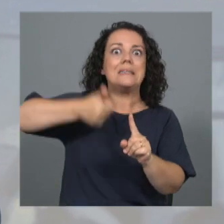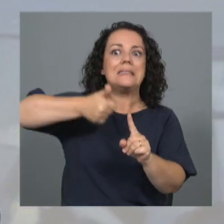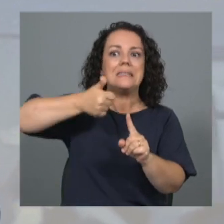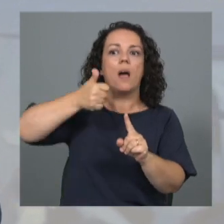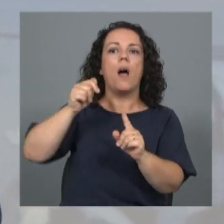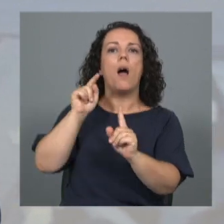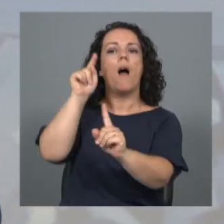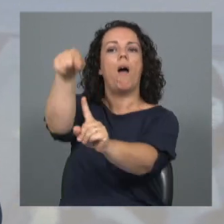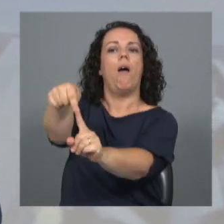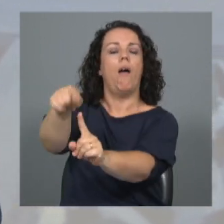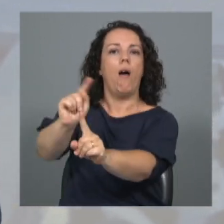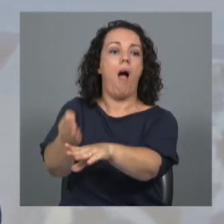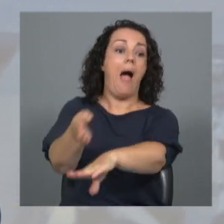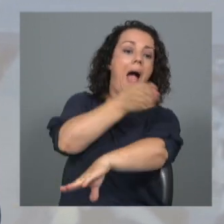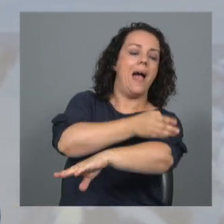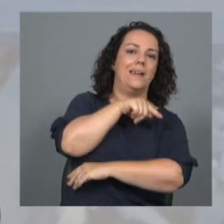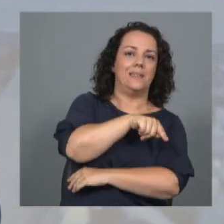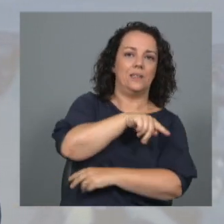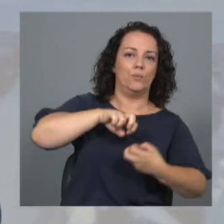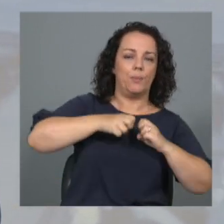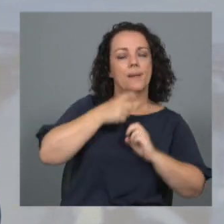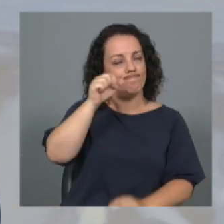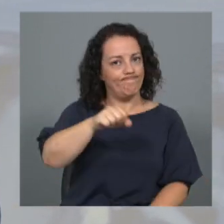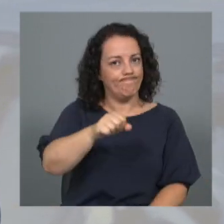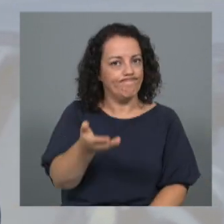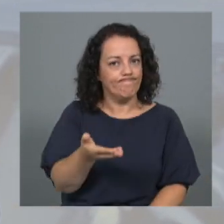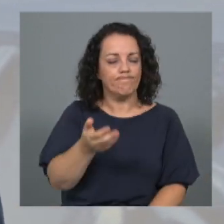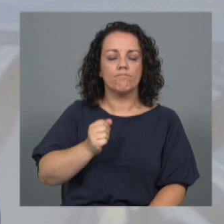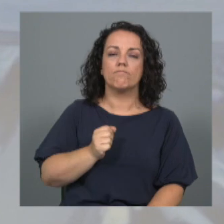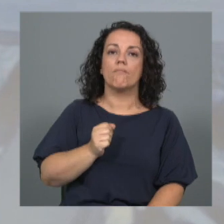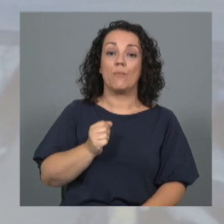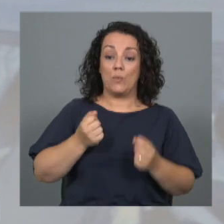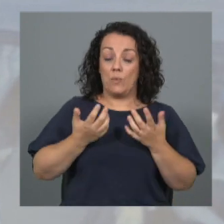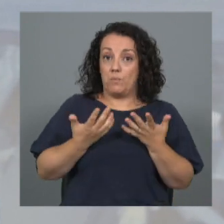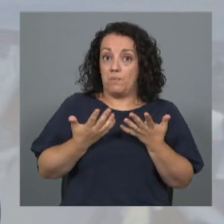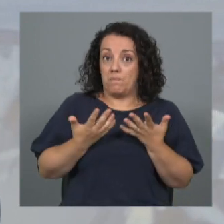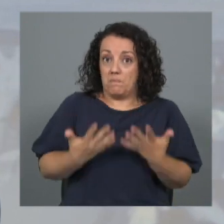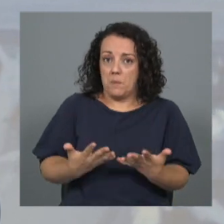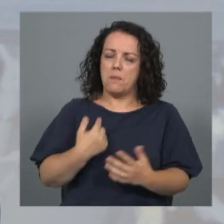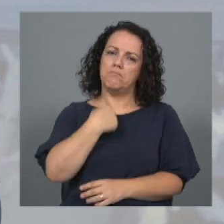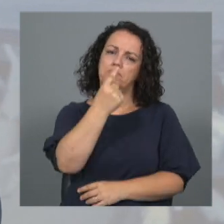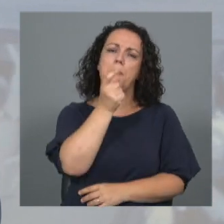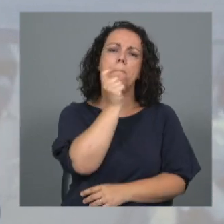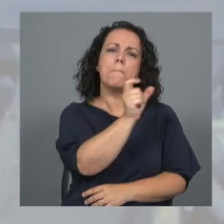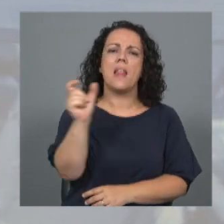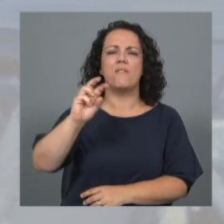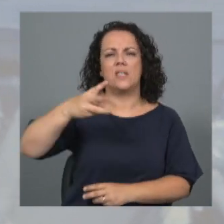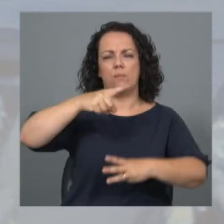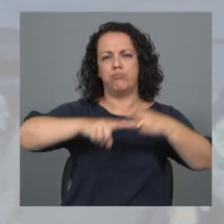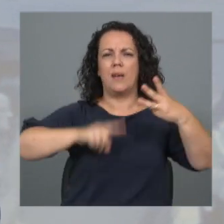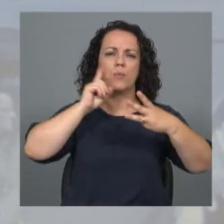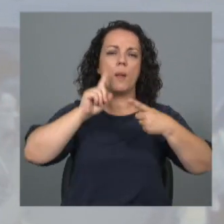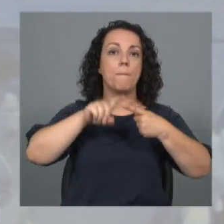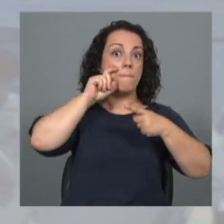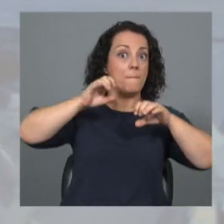é? Sem dúvida. Nós temos aqui, diria, neste momento eu punha 3 palavras-chave: a prevenção, a habitação